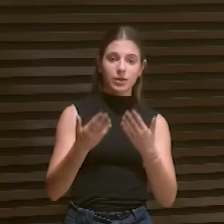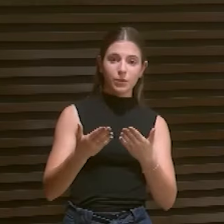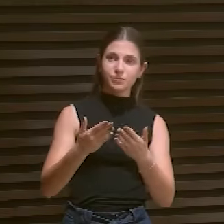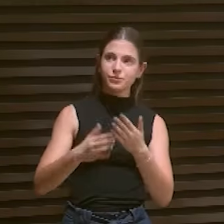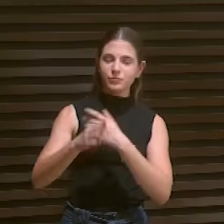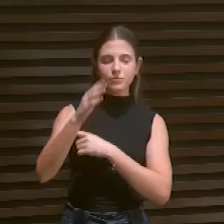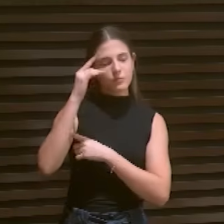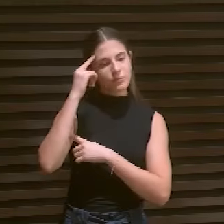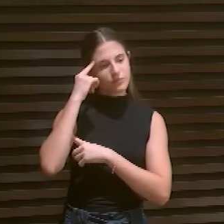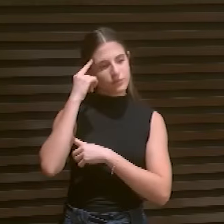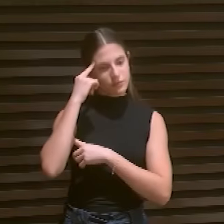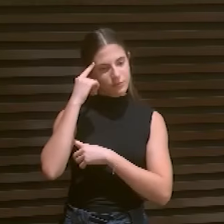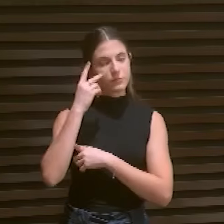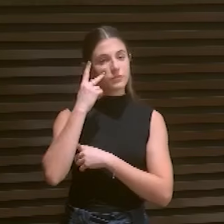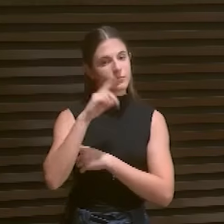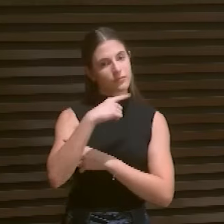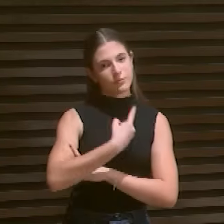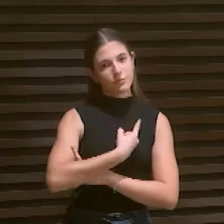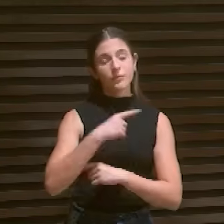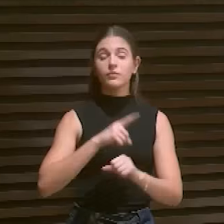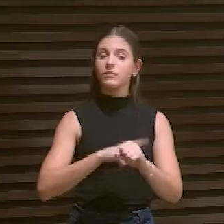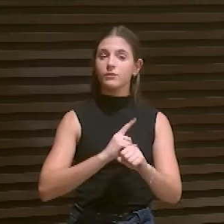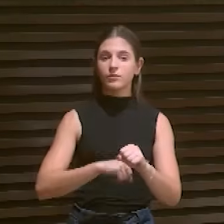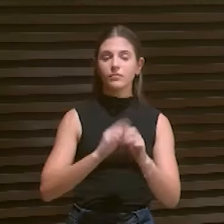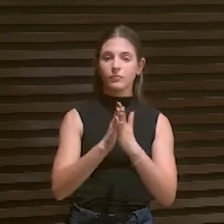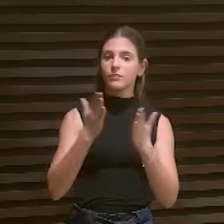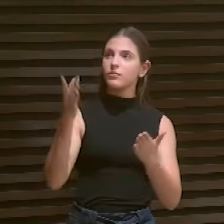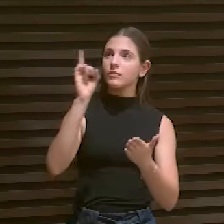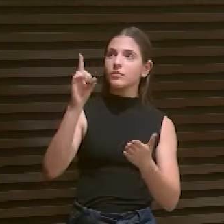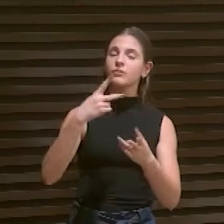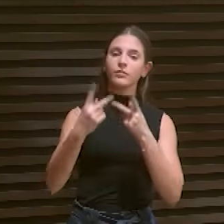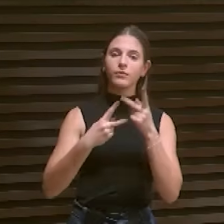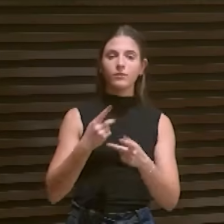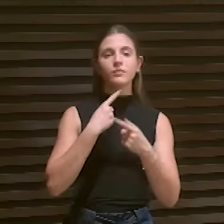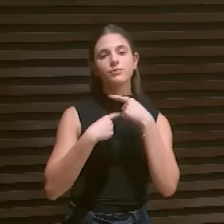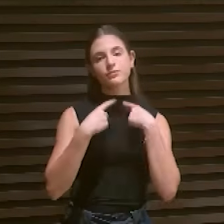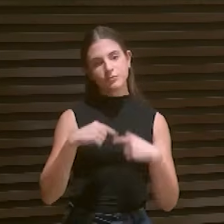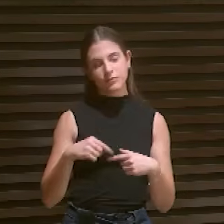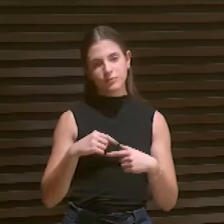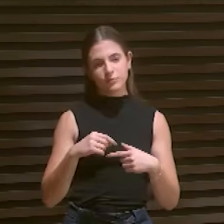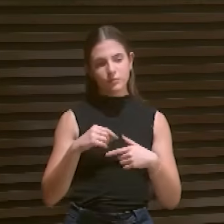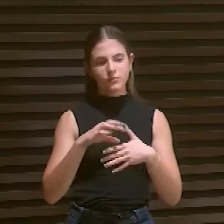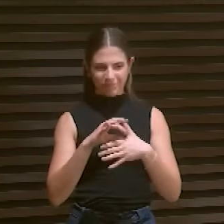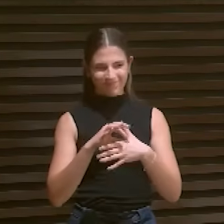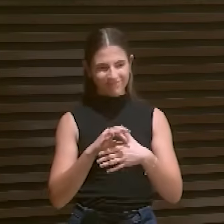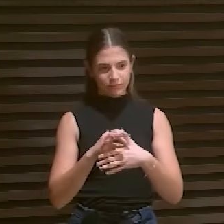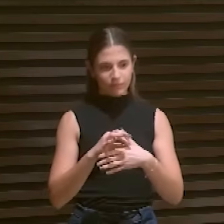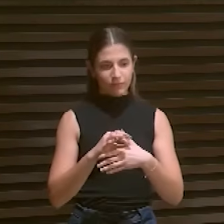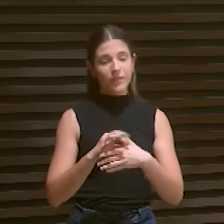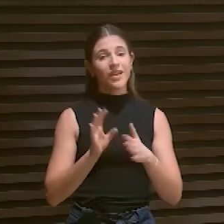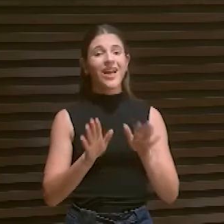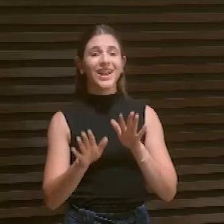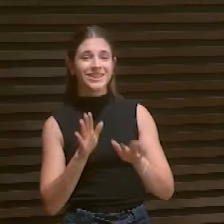nós. Quando a Bíblia fala sobre desejos da carne, às vezes se refere a pecado